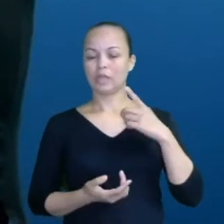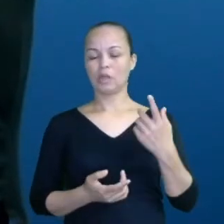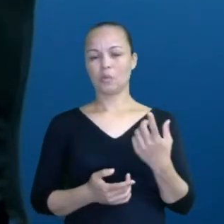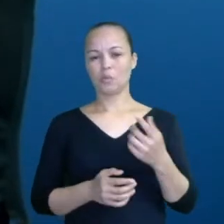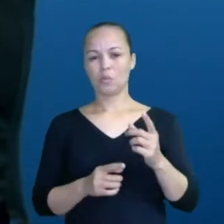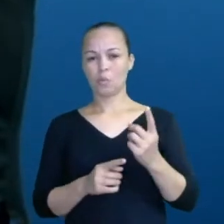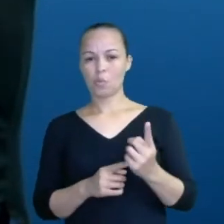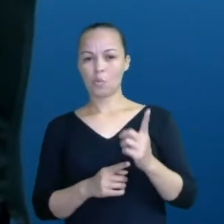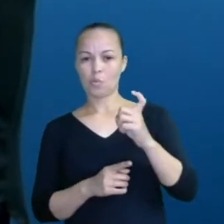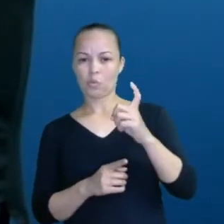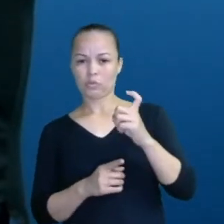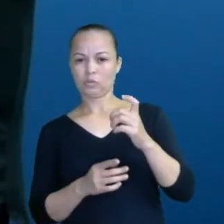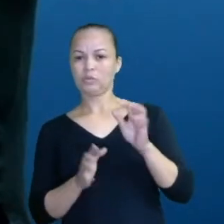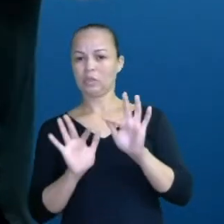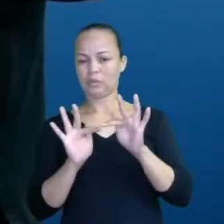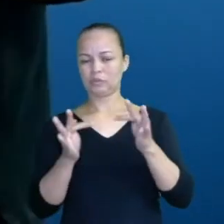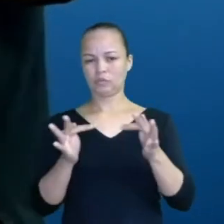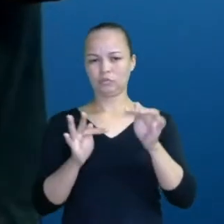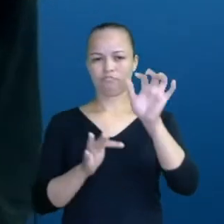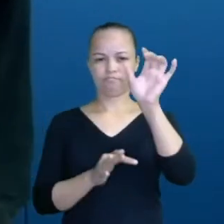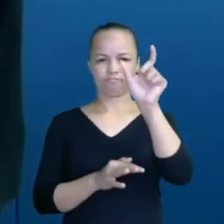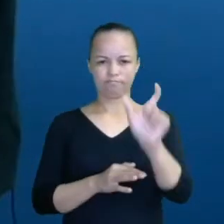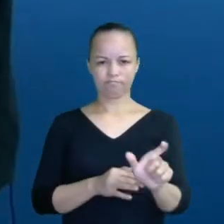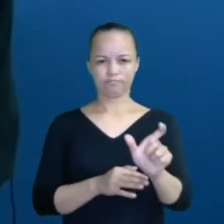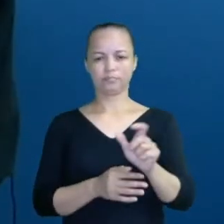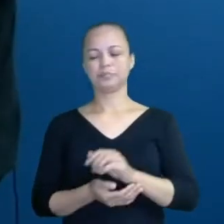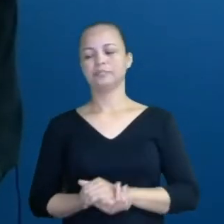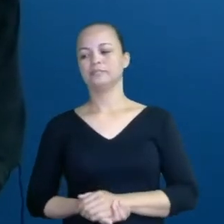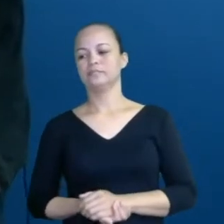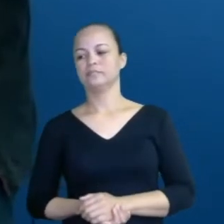de sujeito simples.